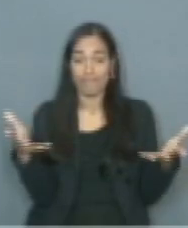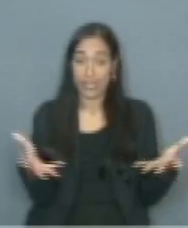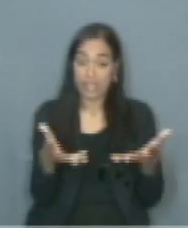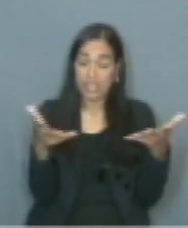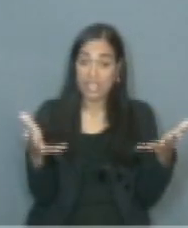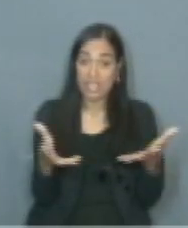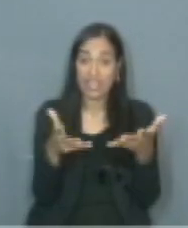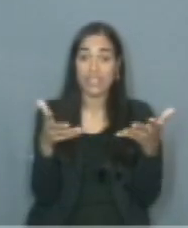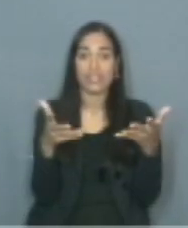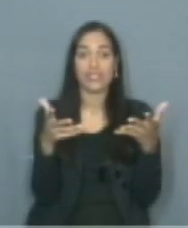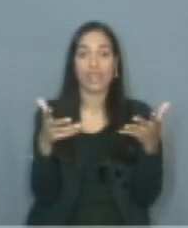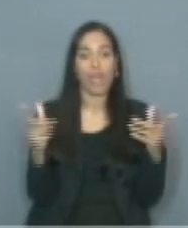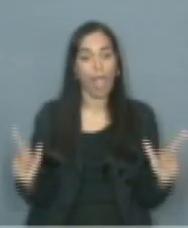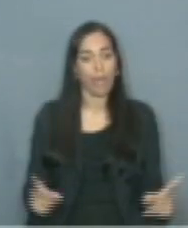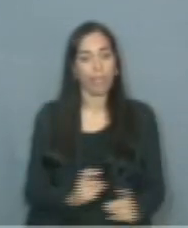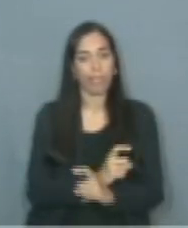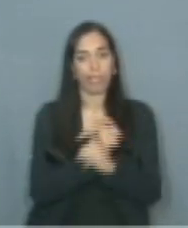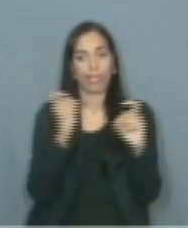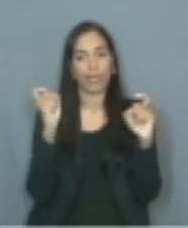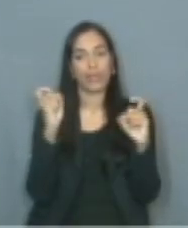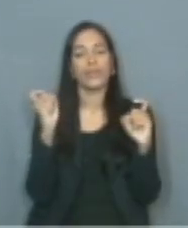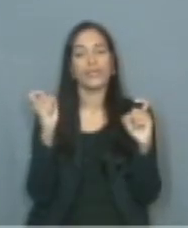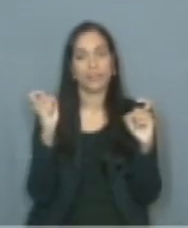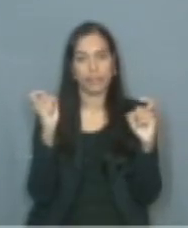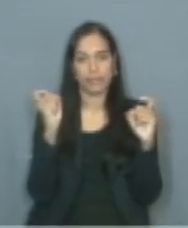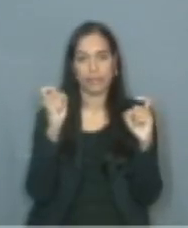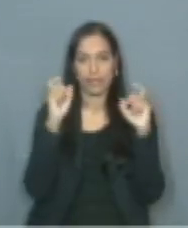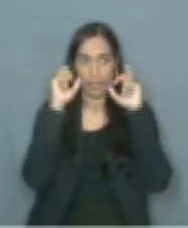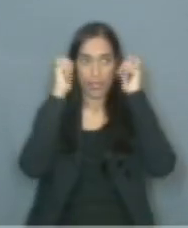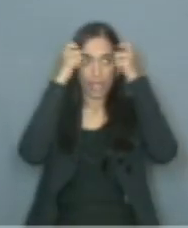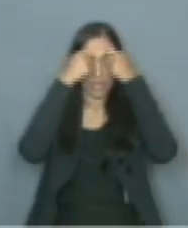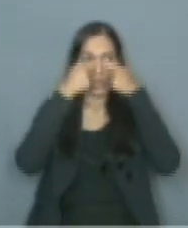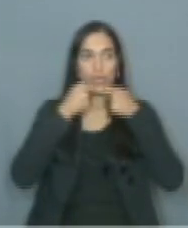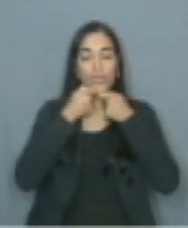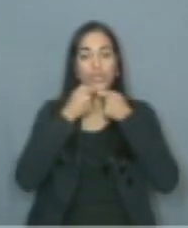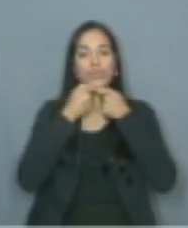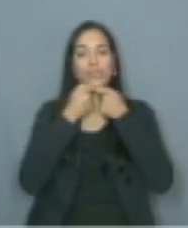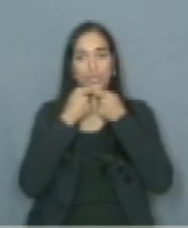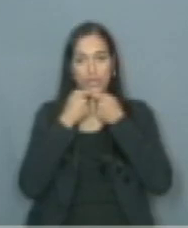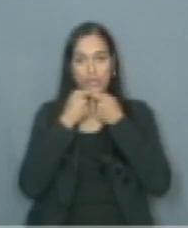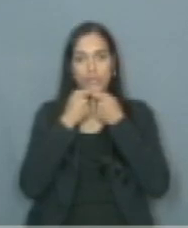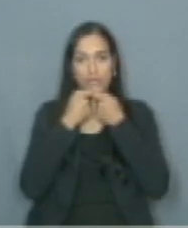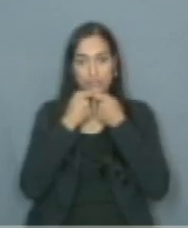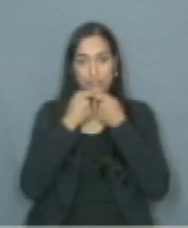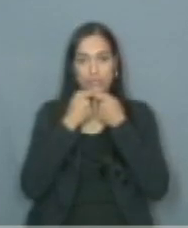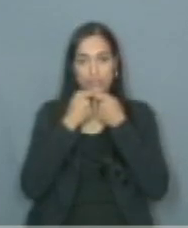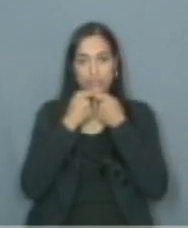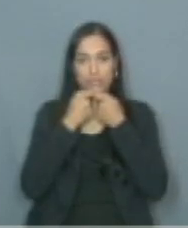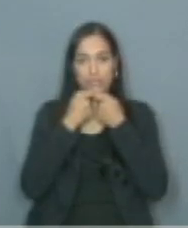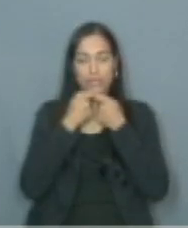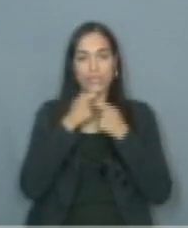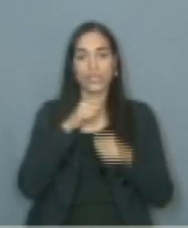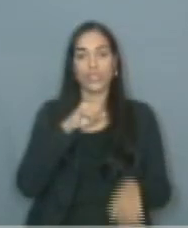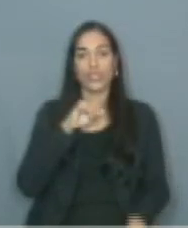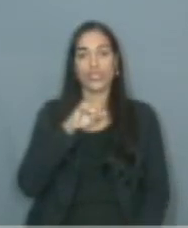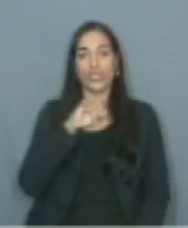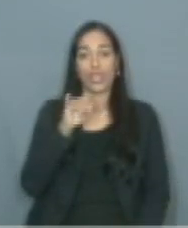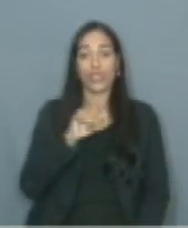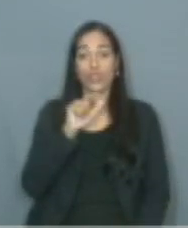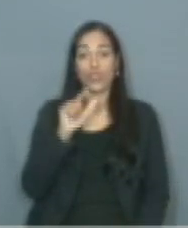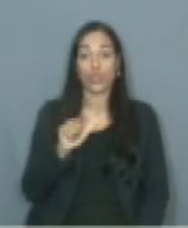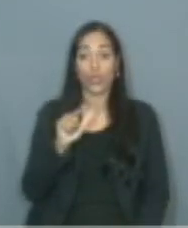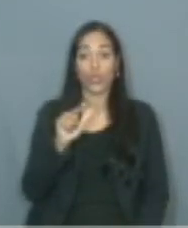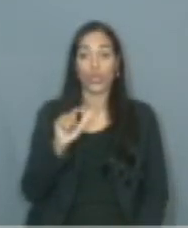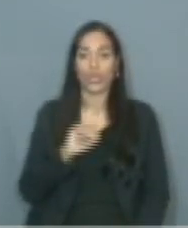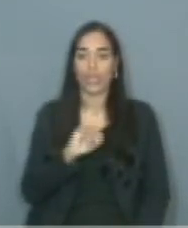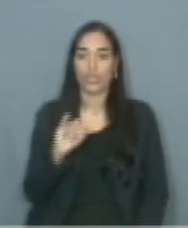terrorismo, aquilo que nós chamamos de apito de cachorro. Em julho de 2022,